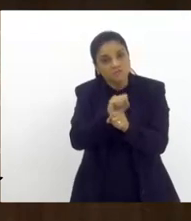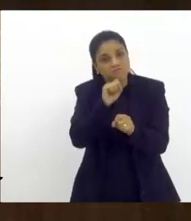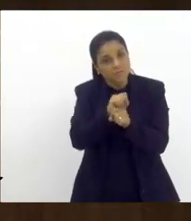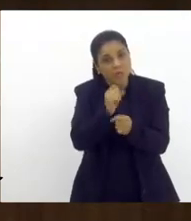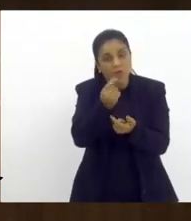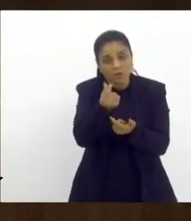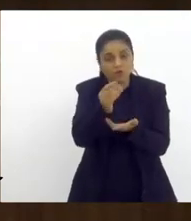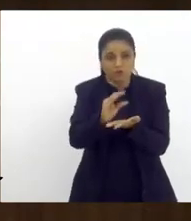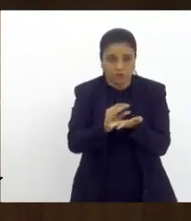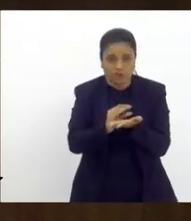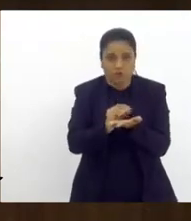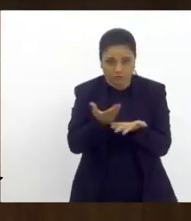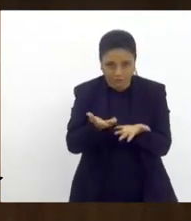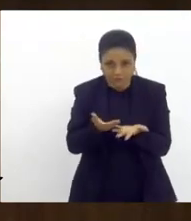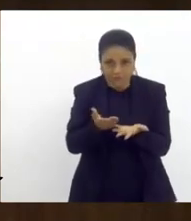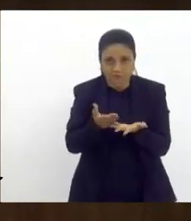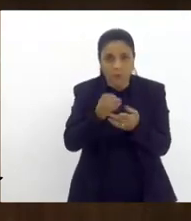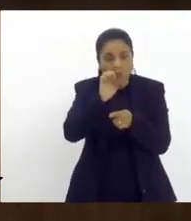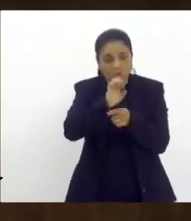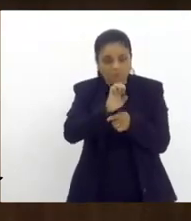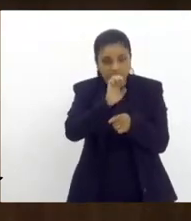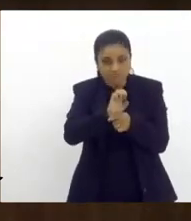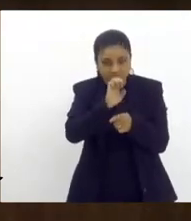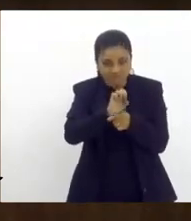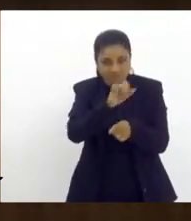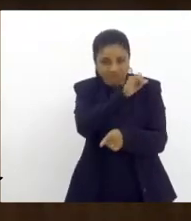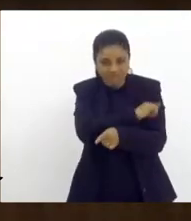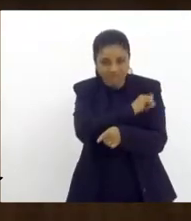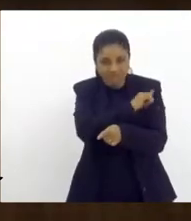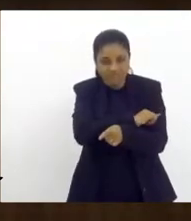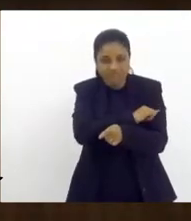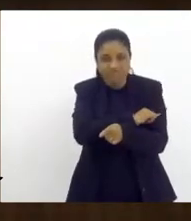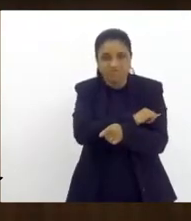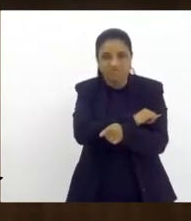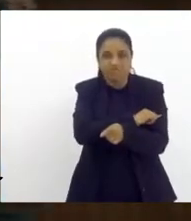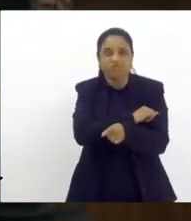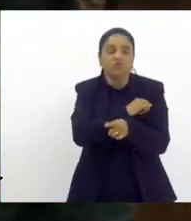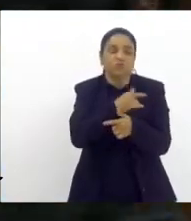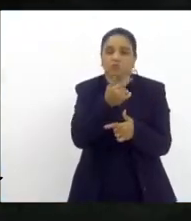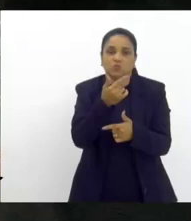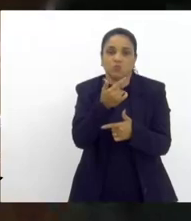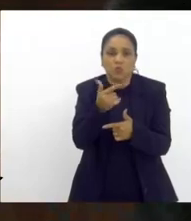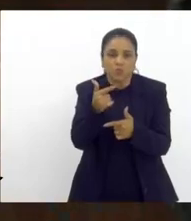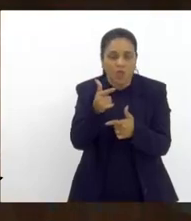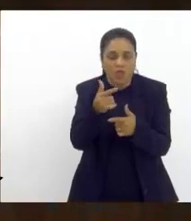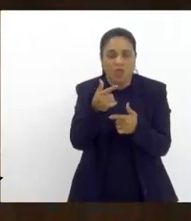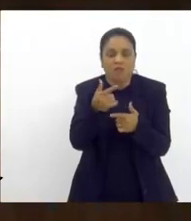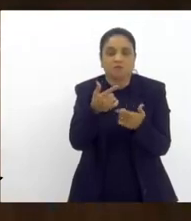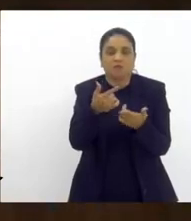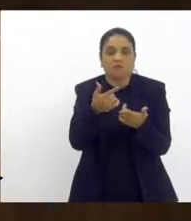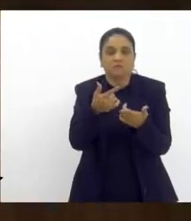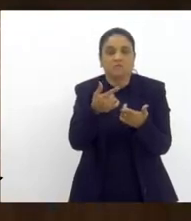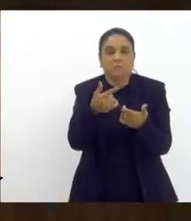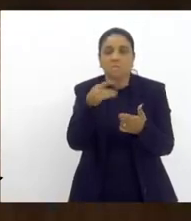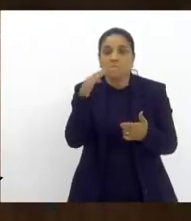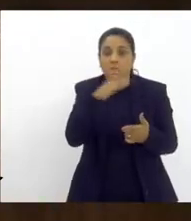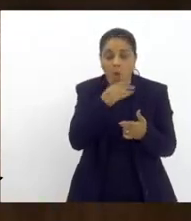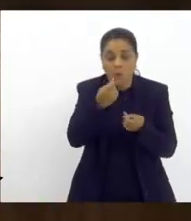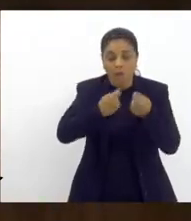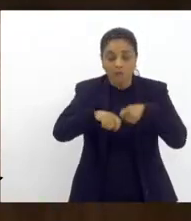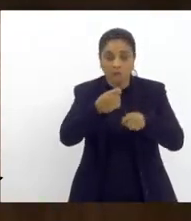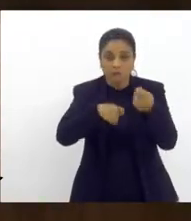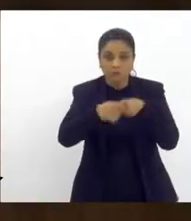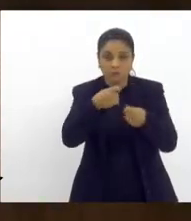então hoje o Rio de Janeiro é um epicentro de má versação sobre os recursos públicos o pacto